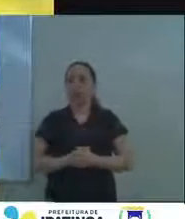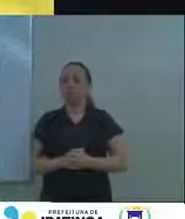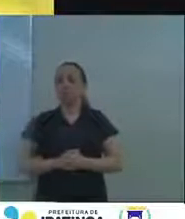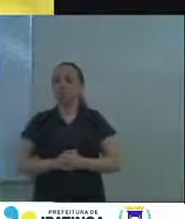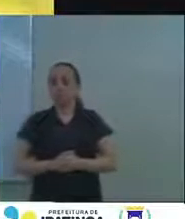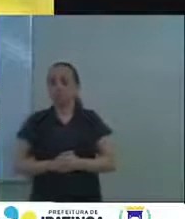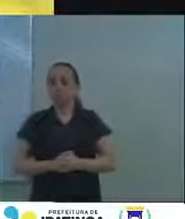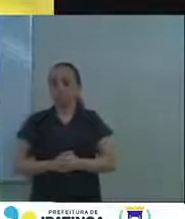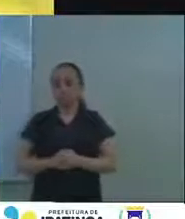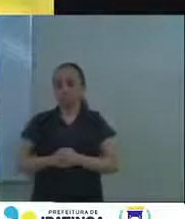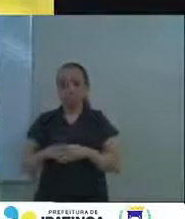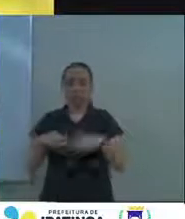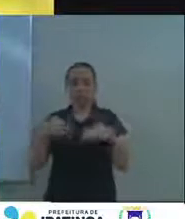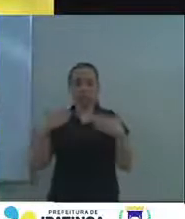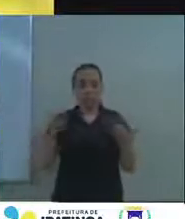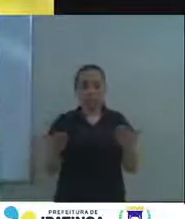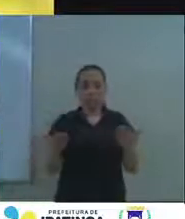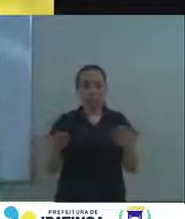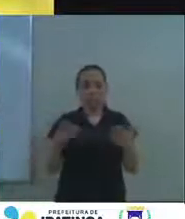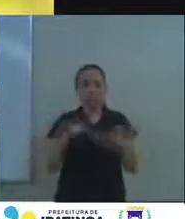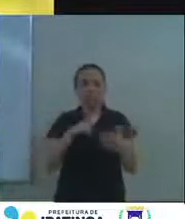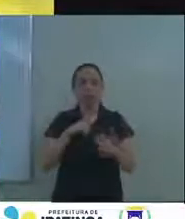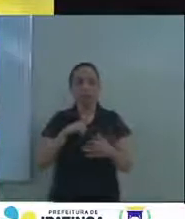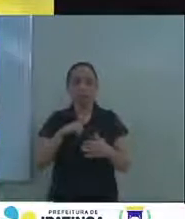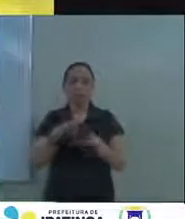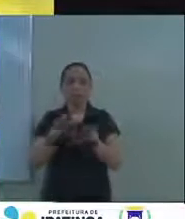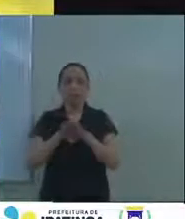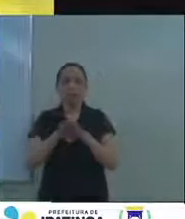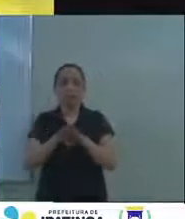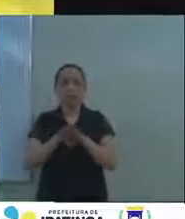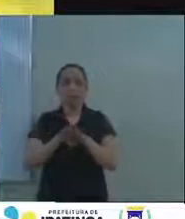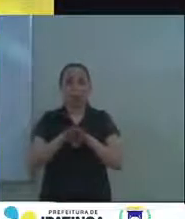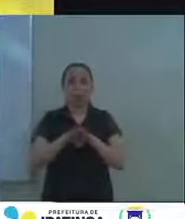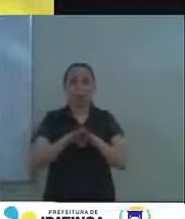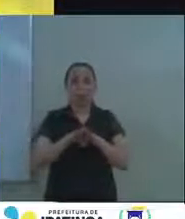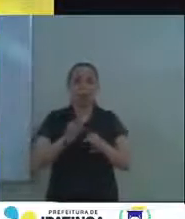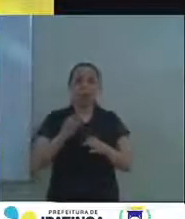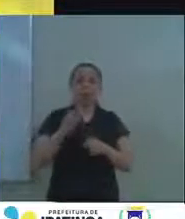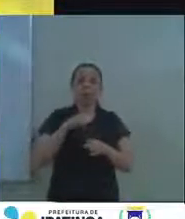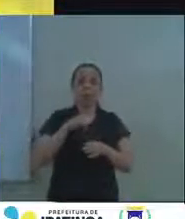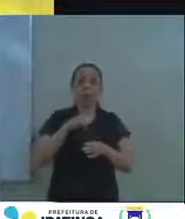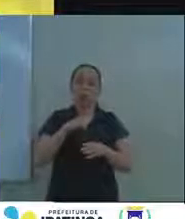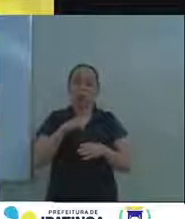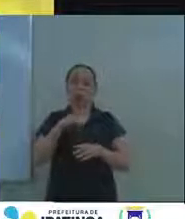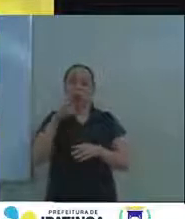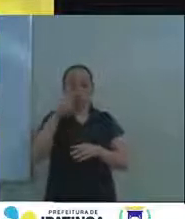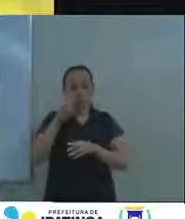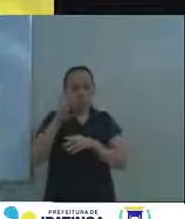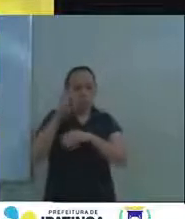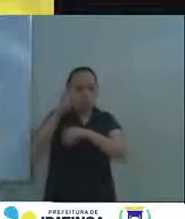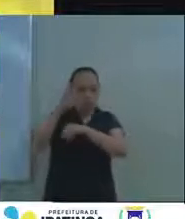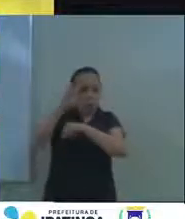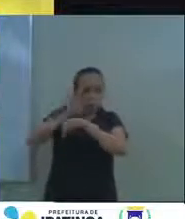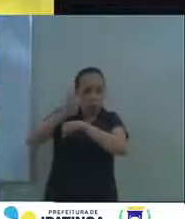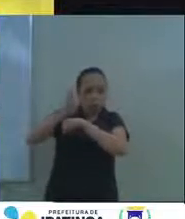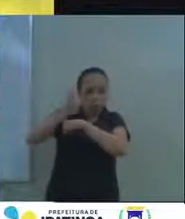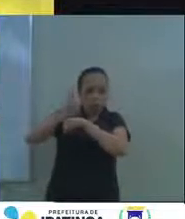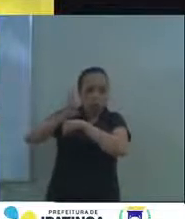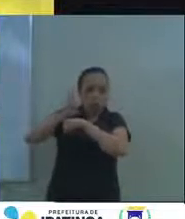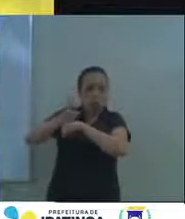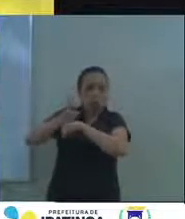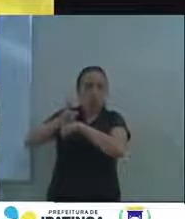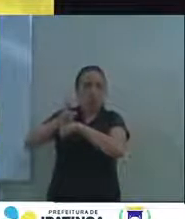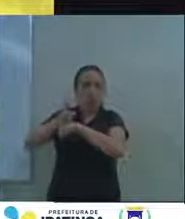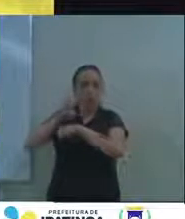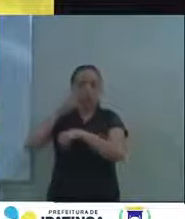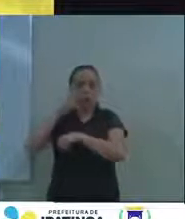Além disso, gente, o que, que a gente tem? E o ar, lembra lá no primeiro vídeo, que ele fala que quando a gente vai falar, a